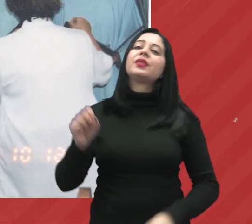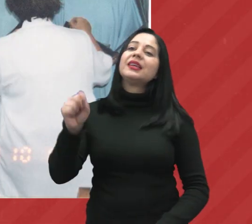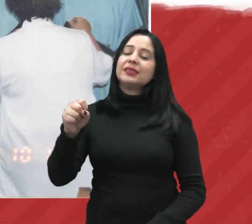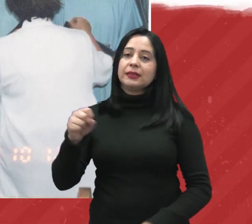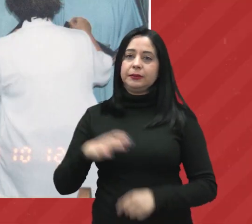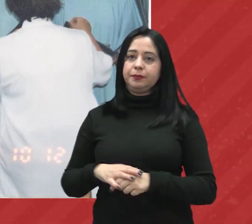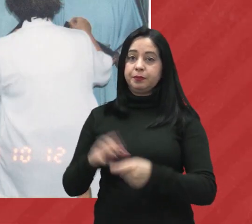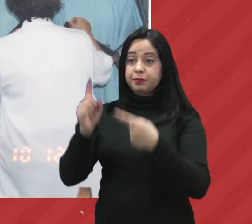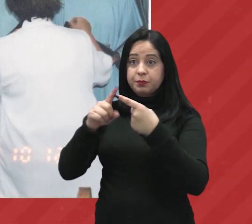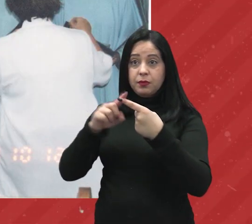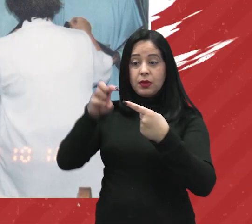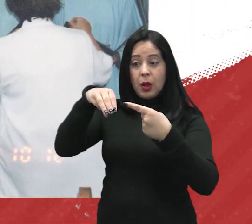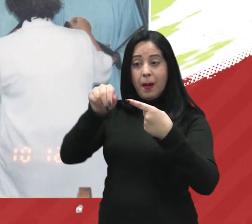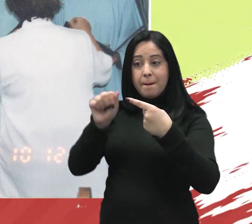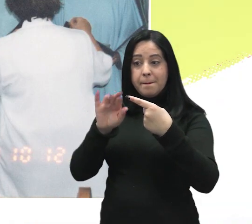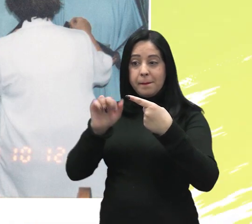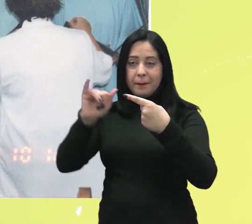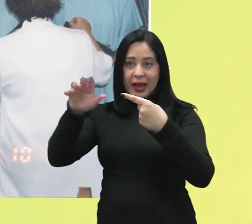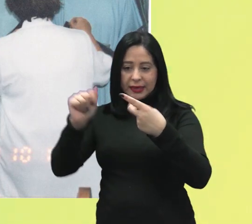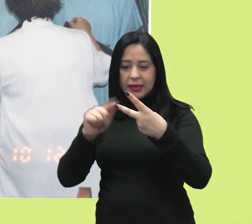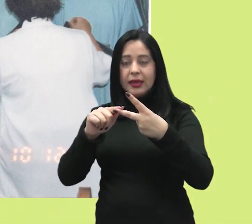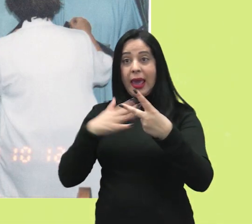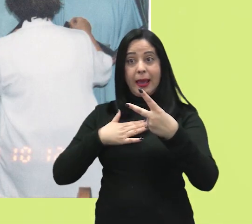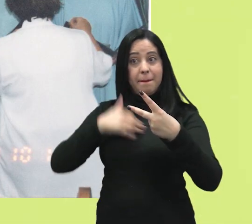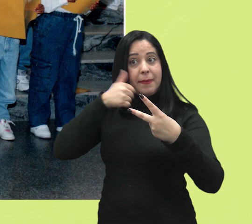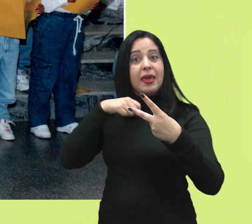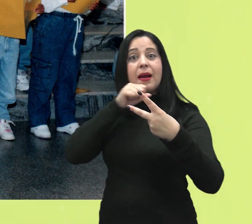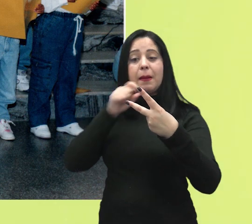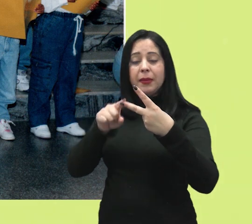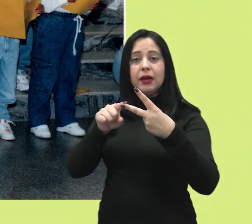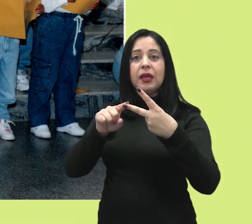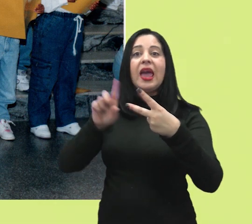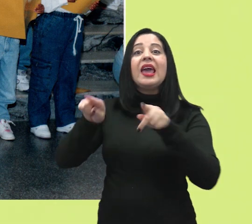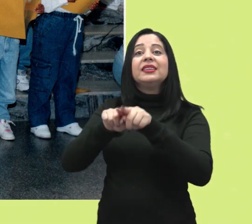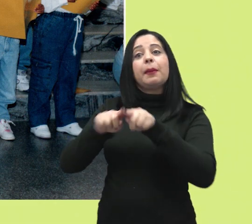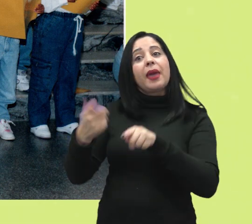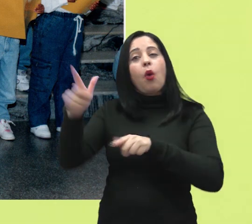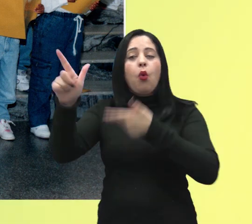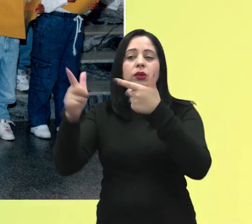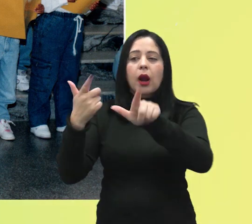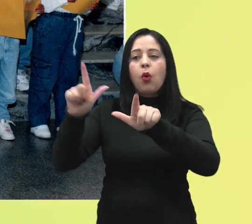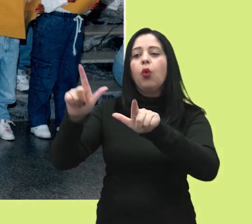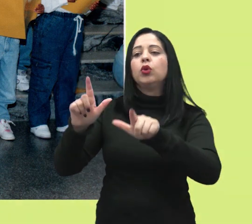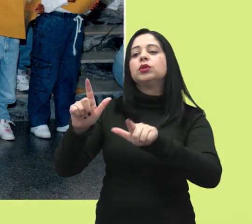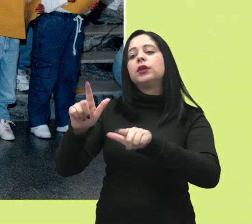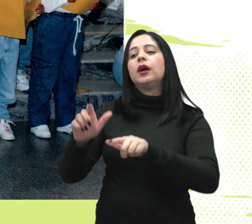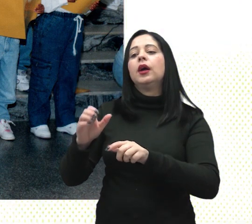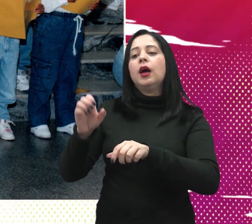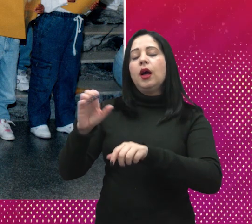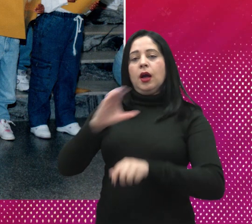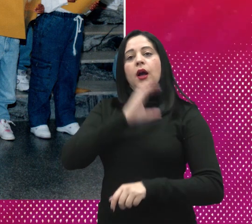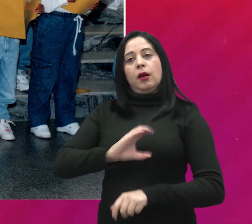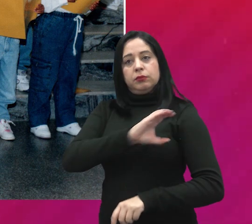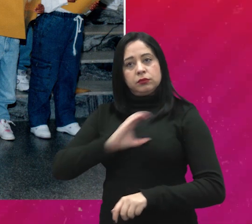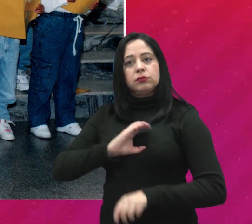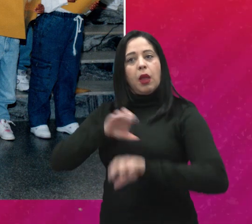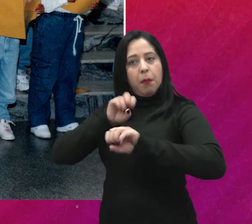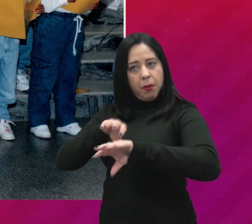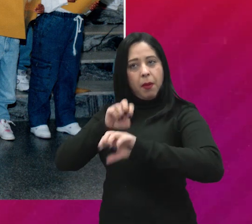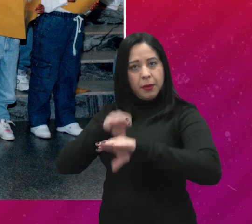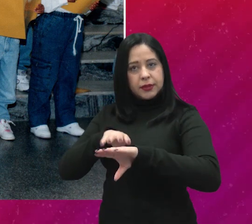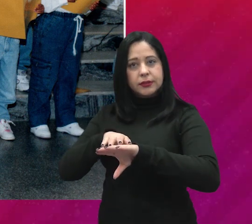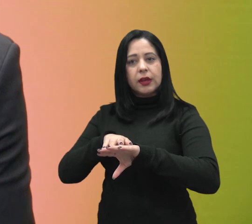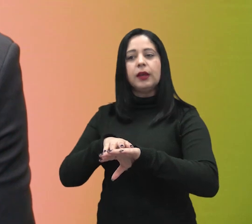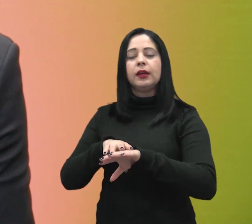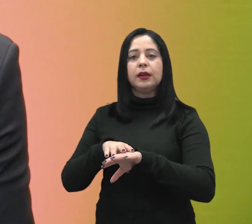irmã Maria José, com a minha mãe, a Terezinha, e outras catequistas, que no Jardim da Granja, uma região periférica de São José até